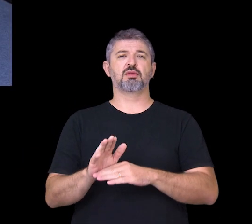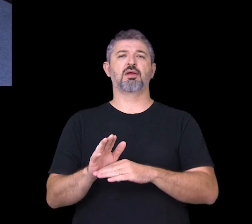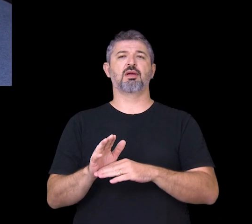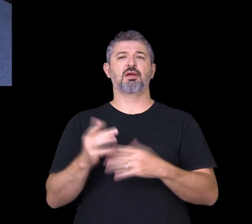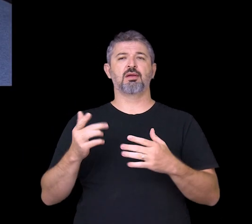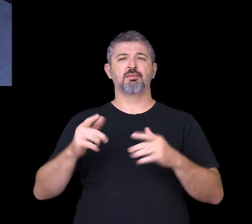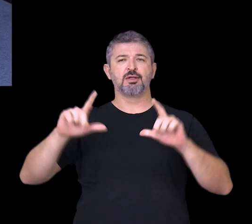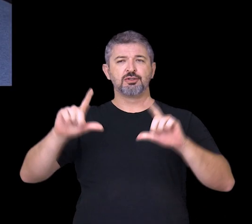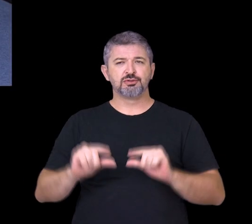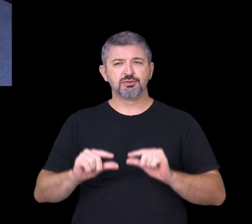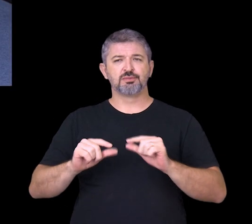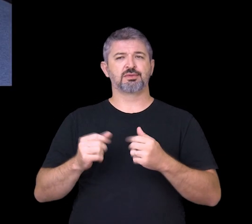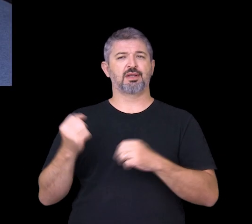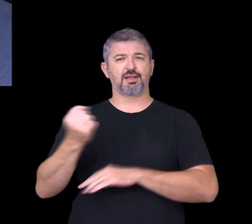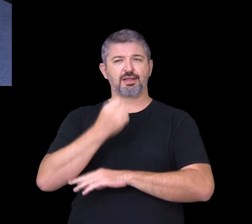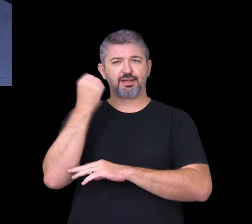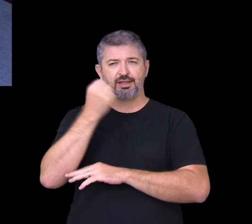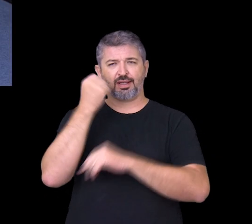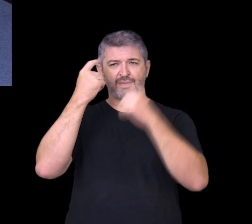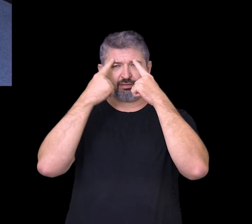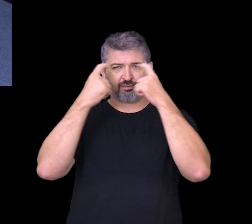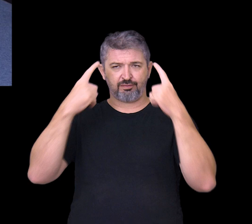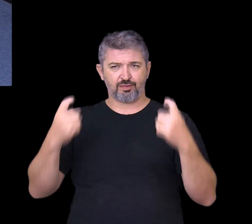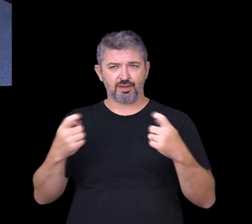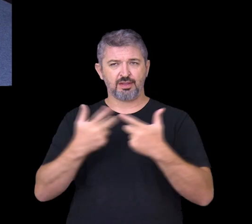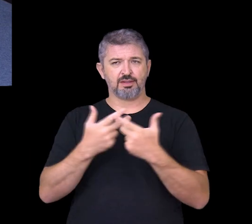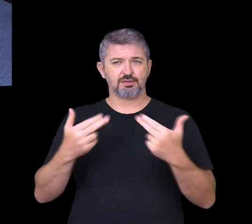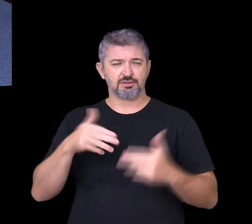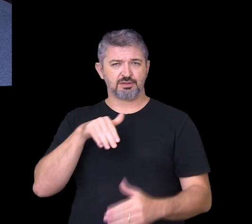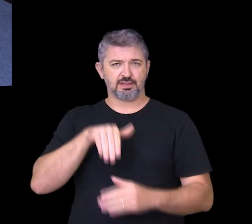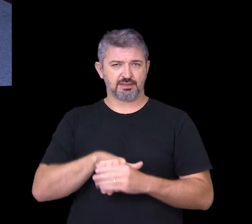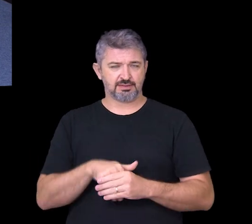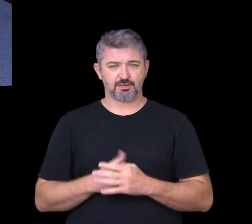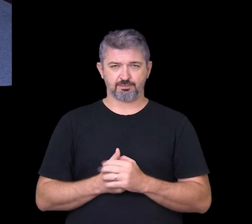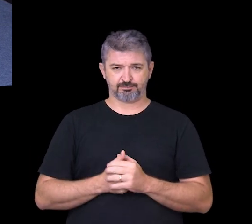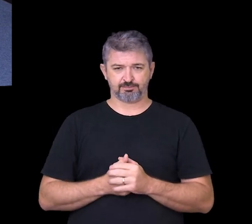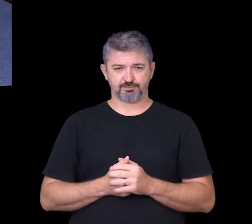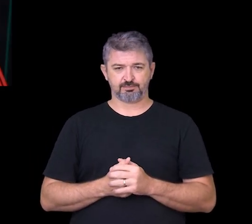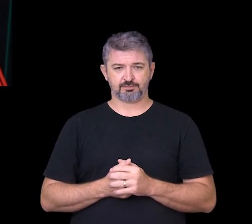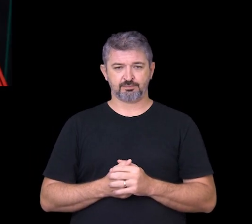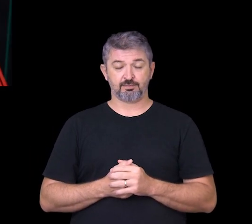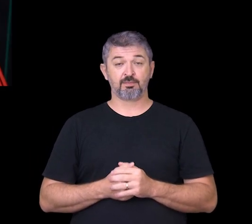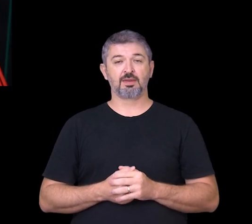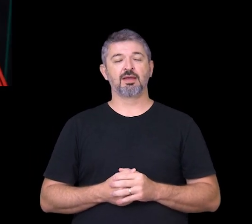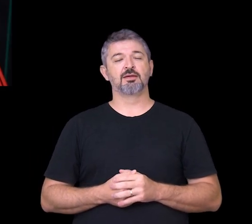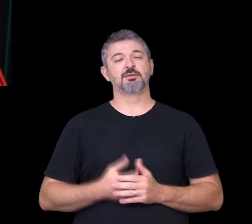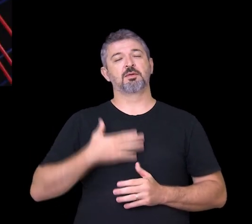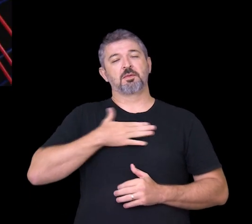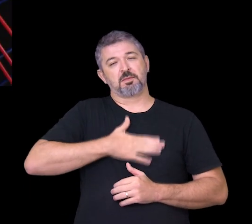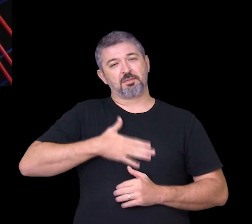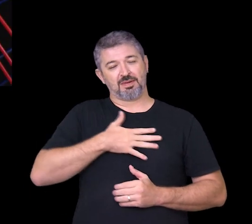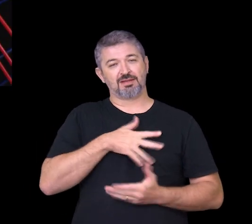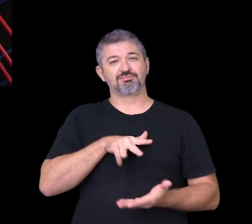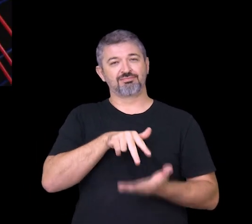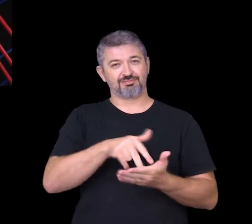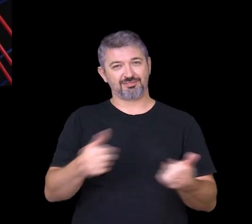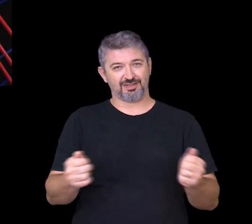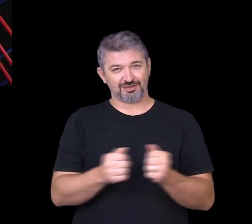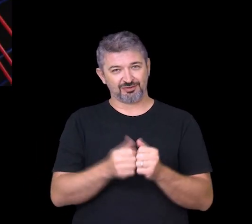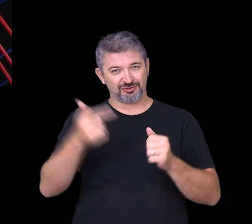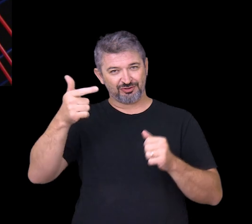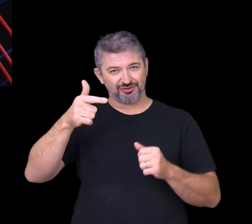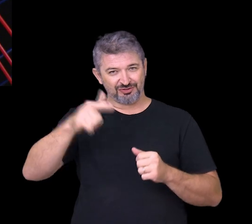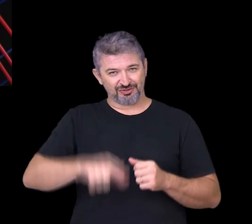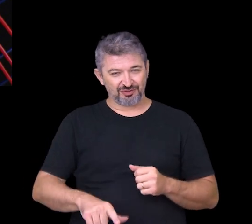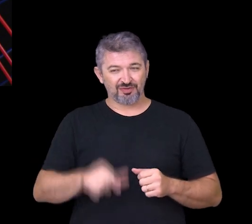para reduzir esses índices alarmantes de violência eleitoral, digamos assim? Regina, é um prazer estar aqui Deputada compartilhando